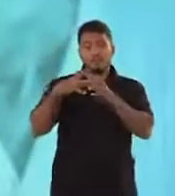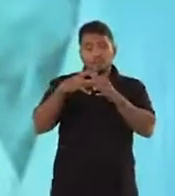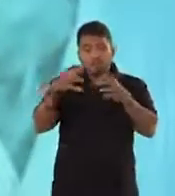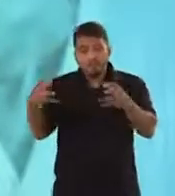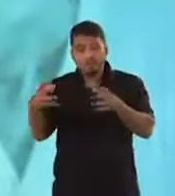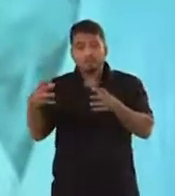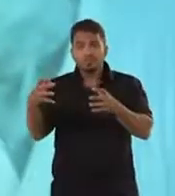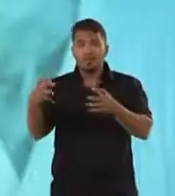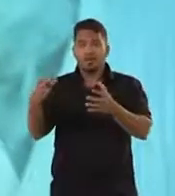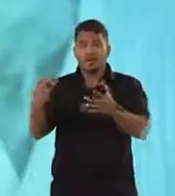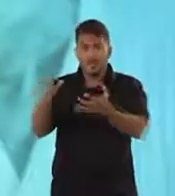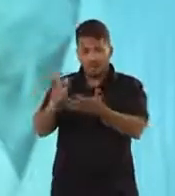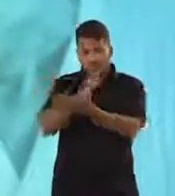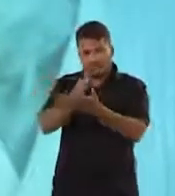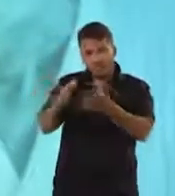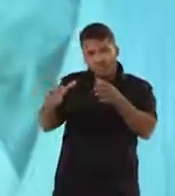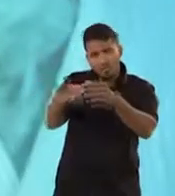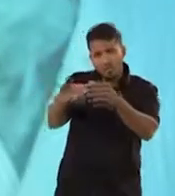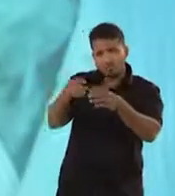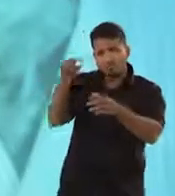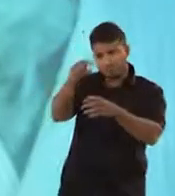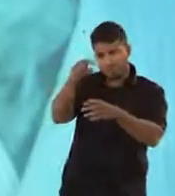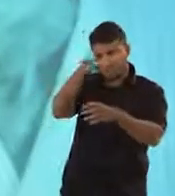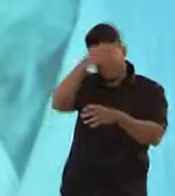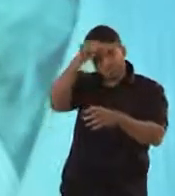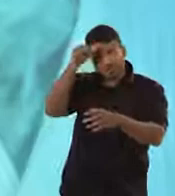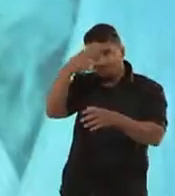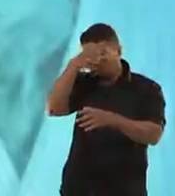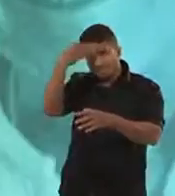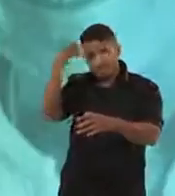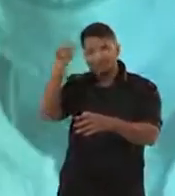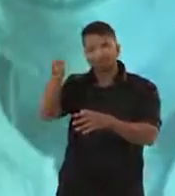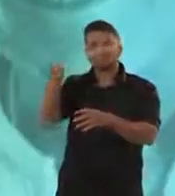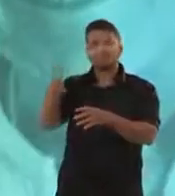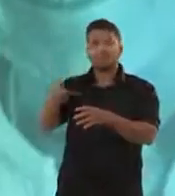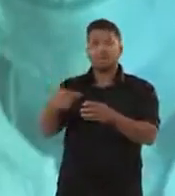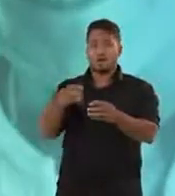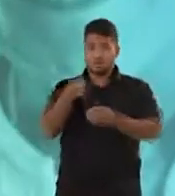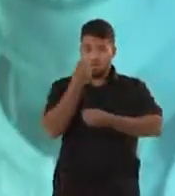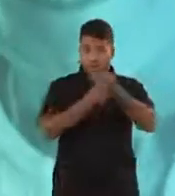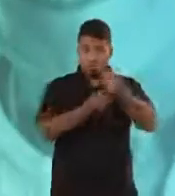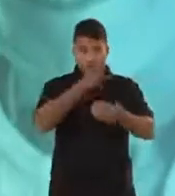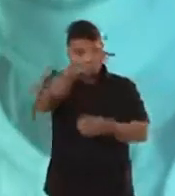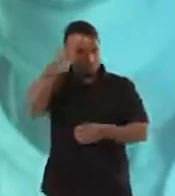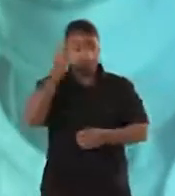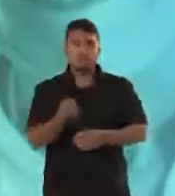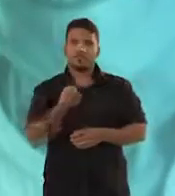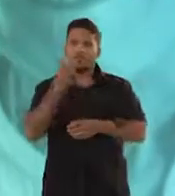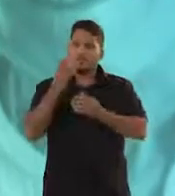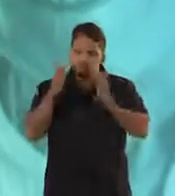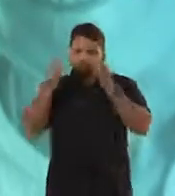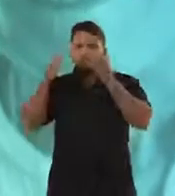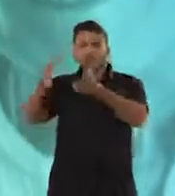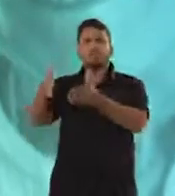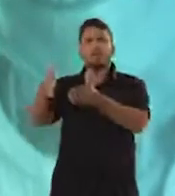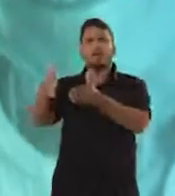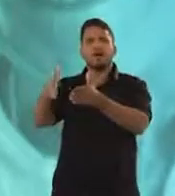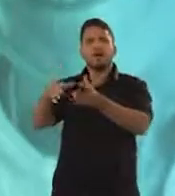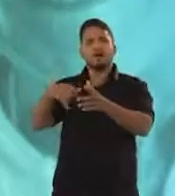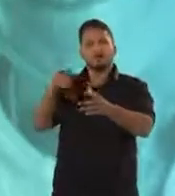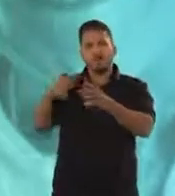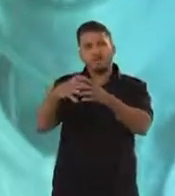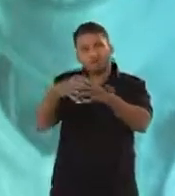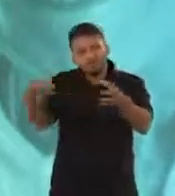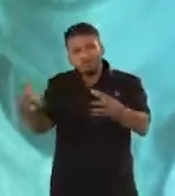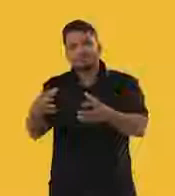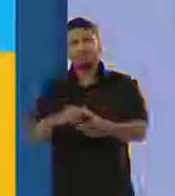foram esquecidos nesta administração que aí está. Como prefeito, vou dar atenção especial para